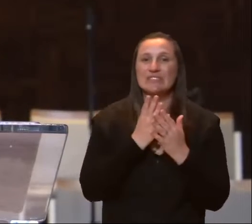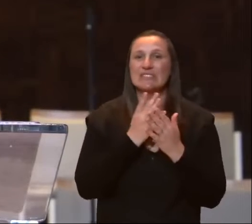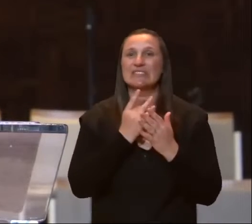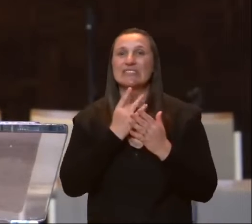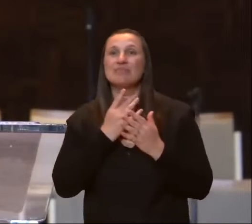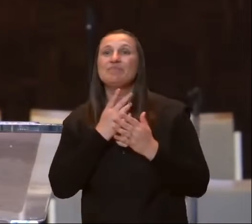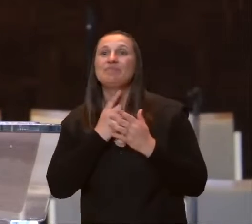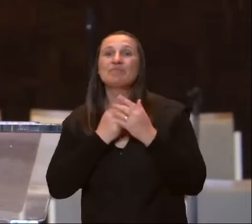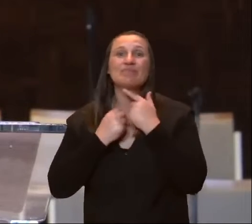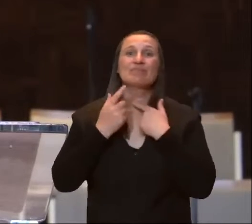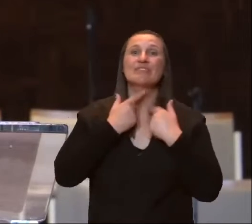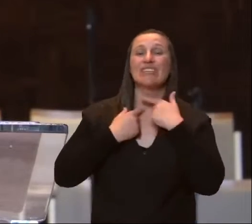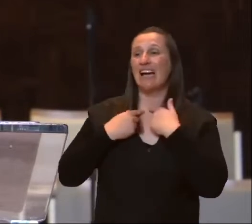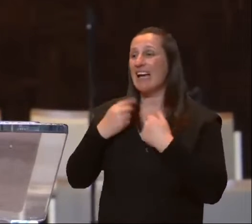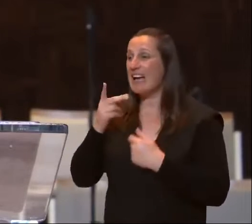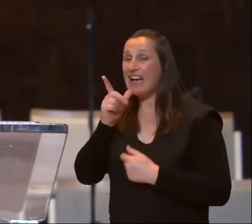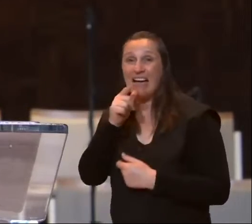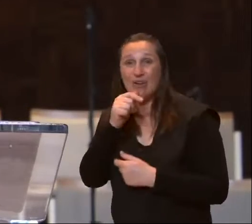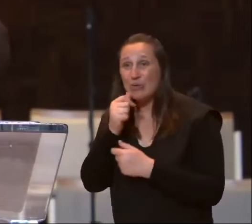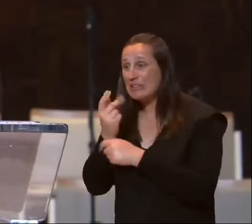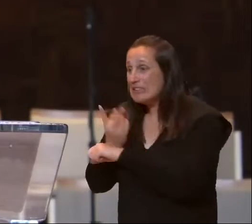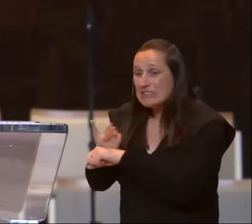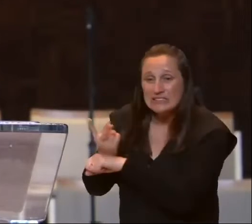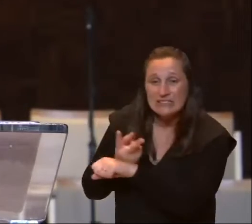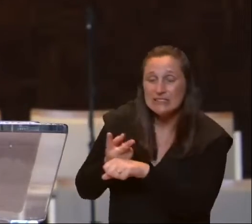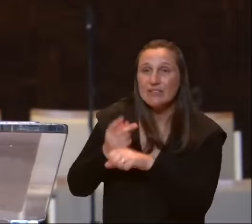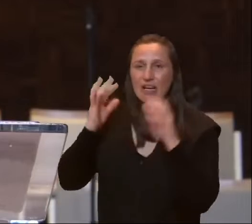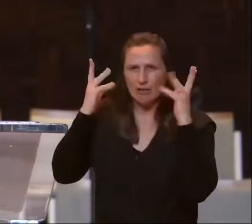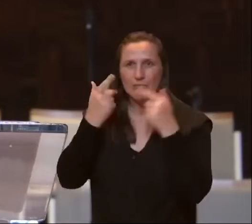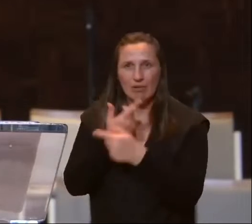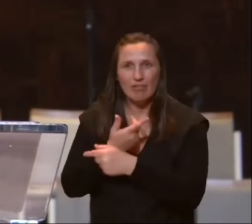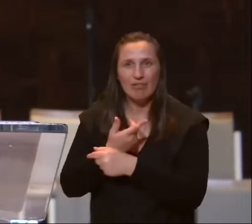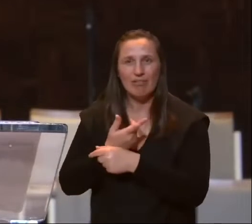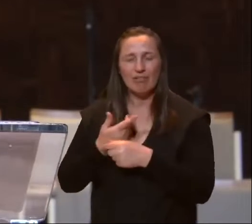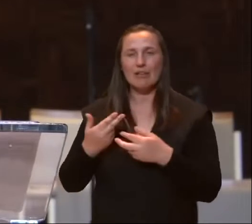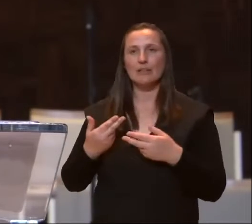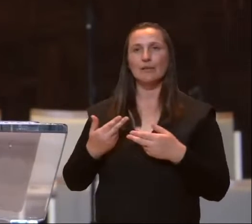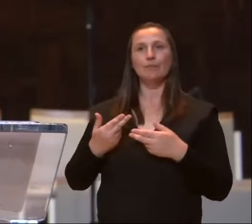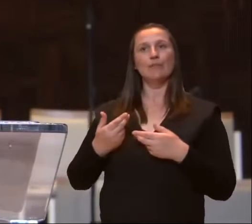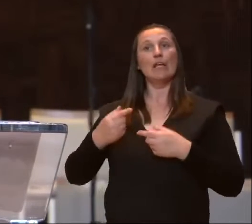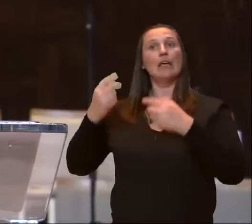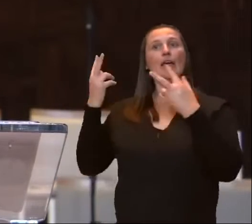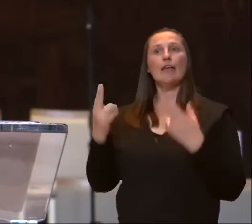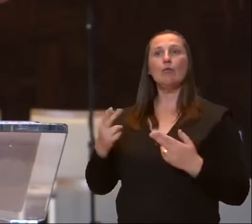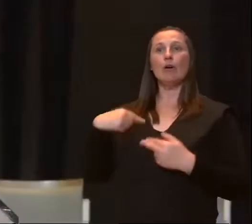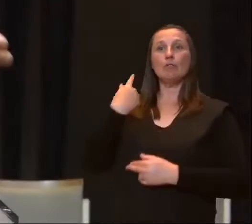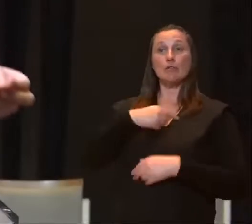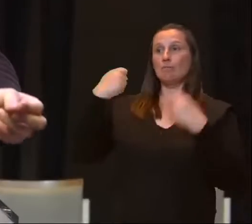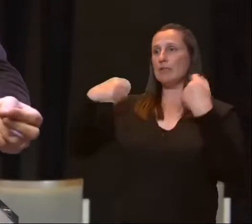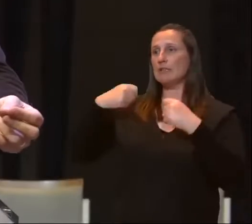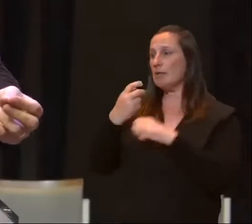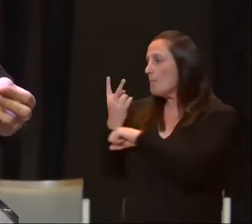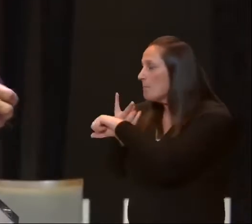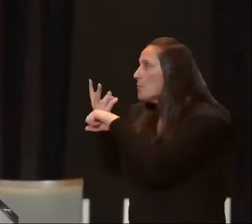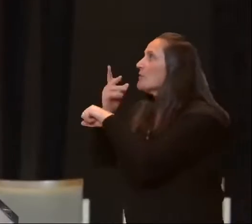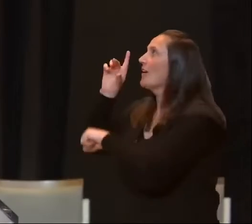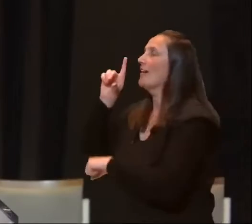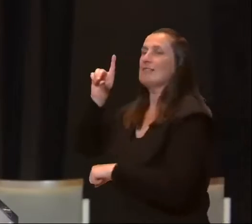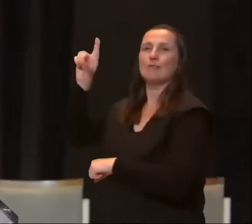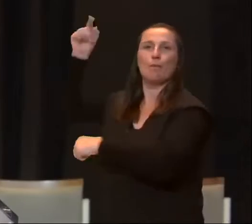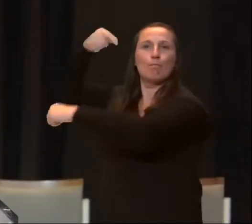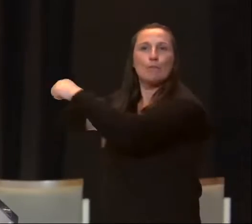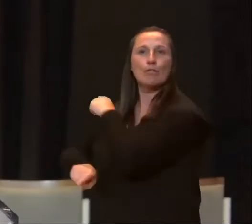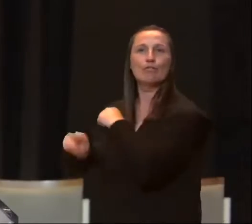quero transformar numa busca intensa por Deus. E aí ele fala de como ele faz isso. E